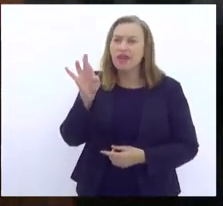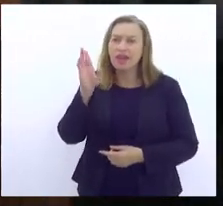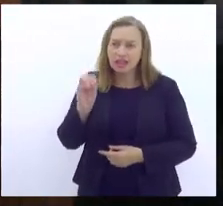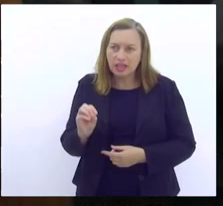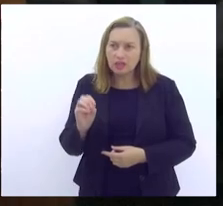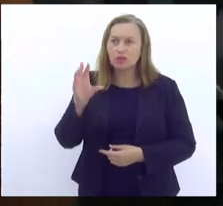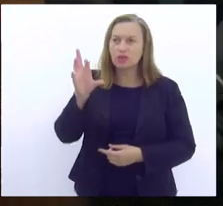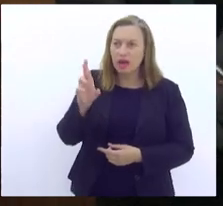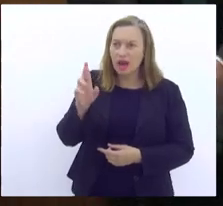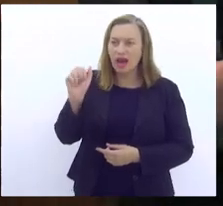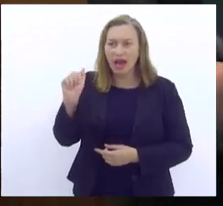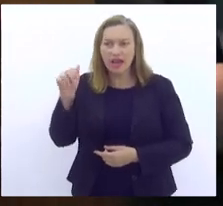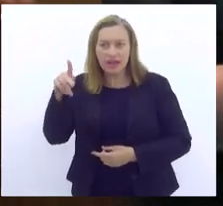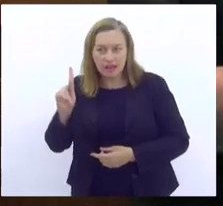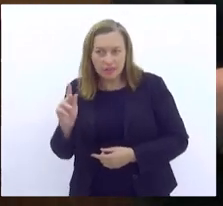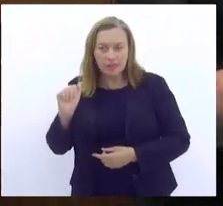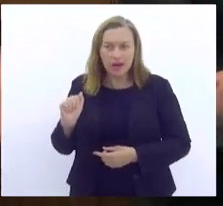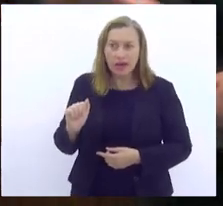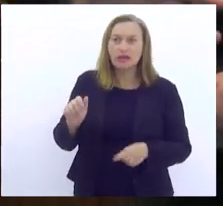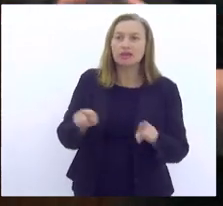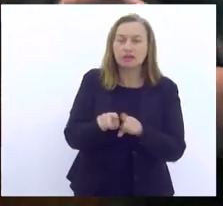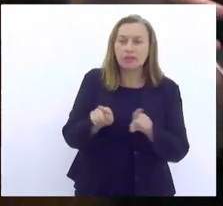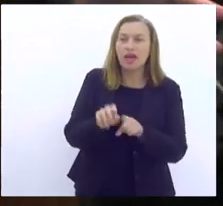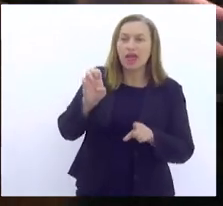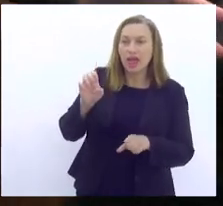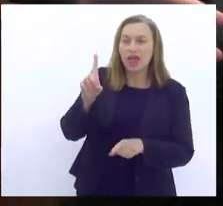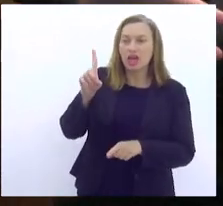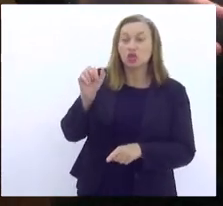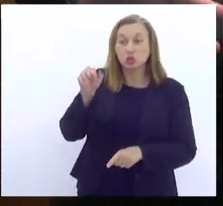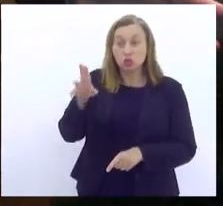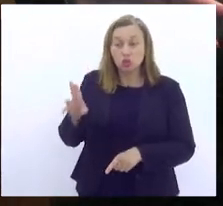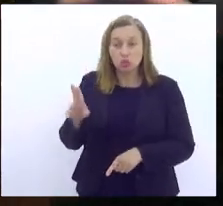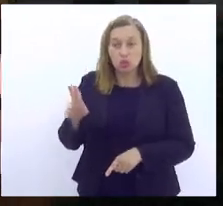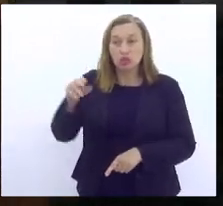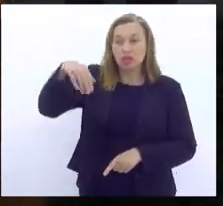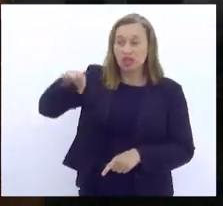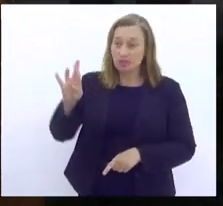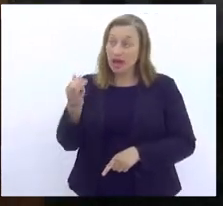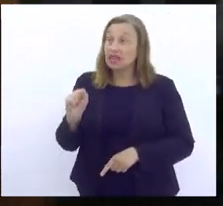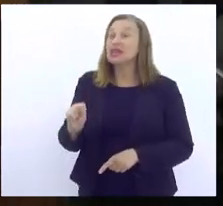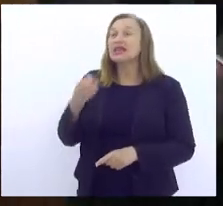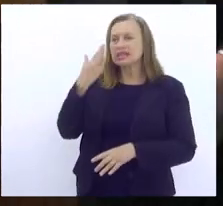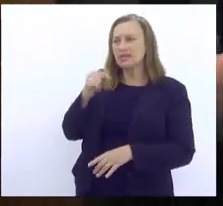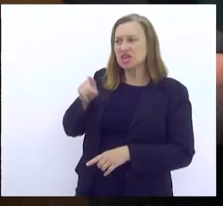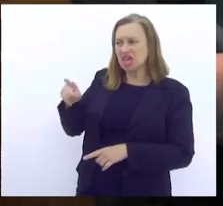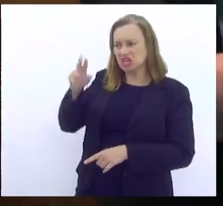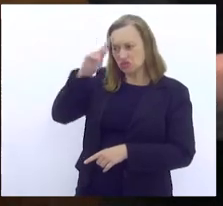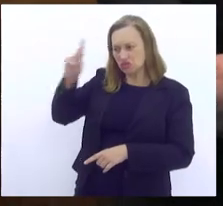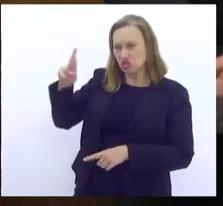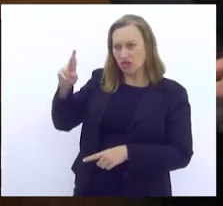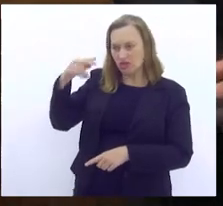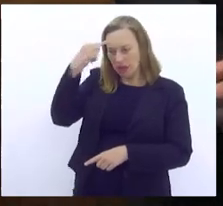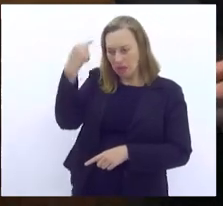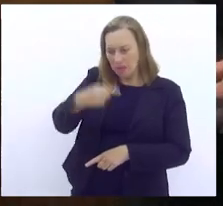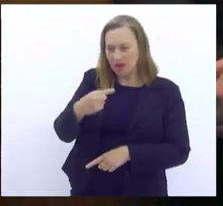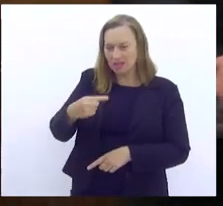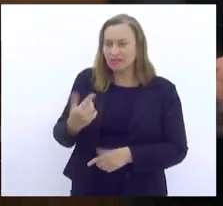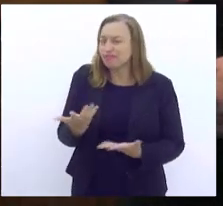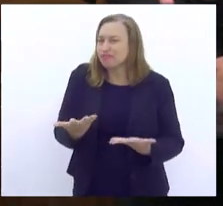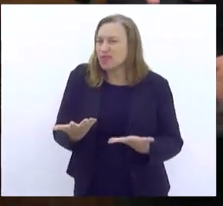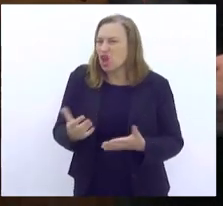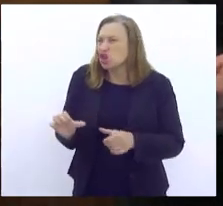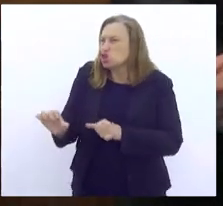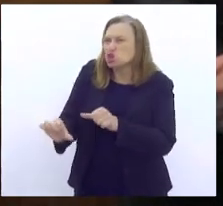Guimarães. E todo mundo sabe que eles que mandam na polícia do Rio de Janeiro. Não adianta trocar os jogadores se não trocar